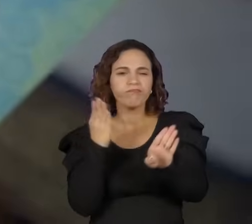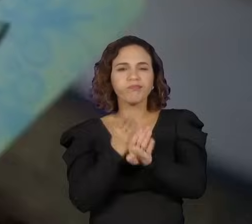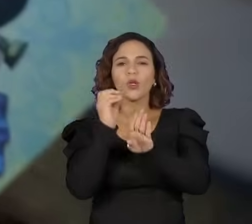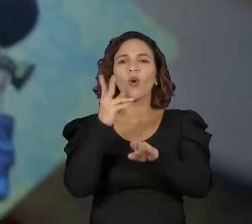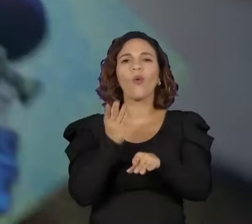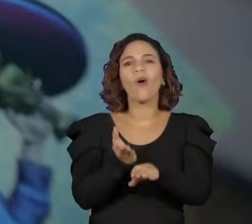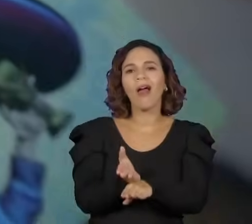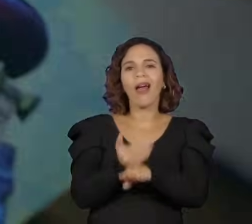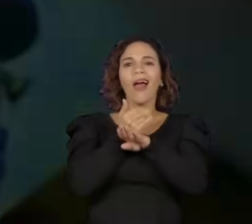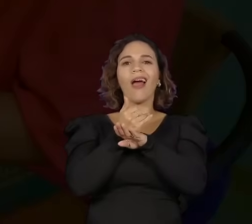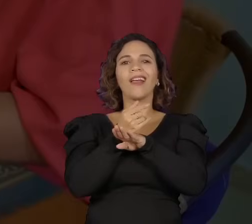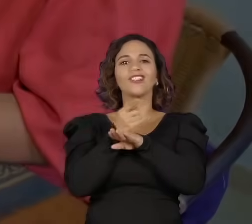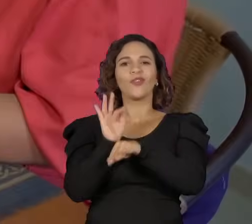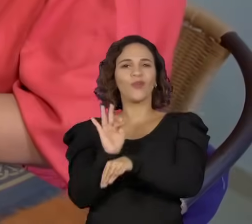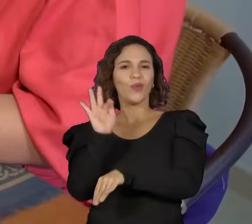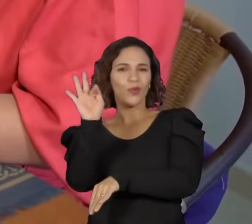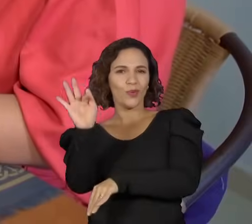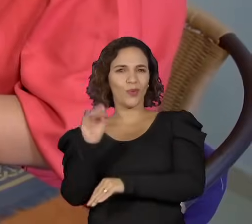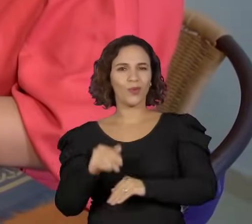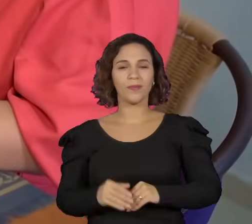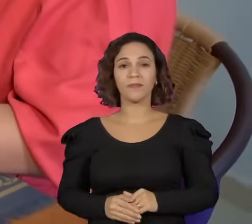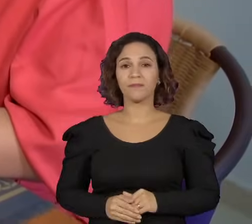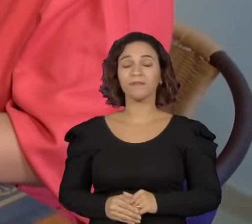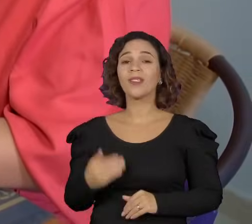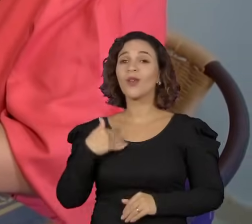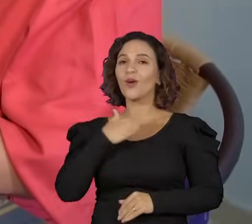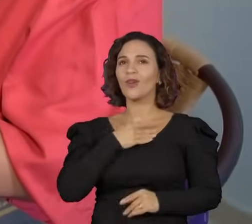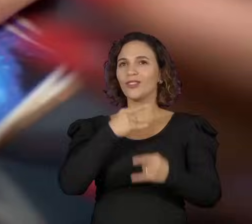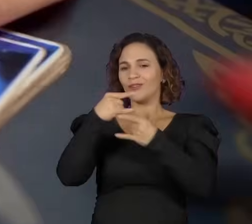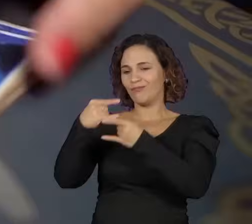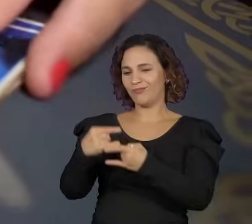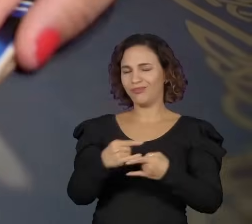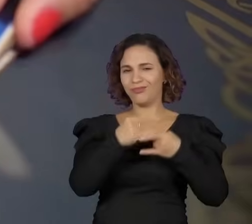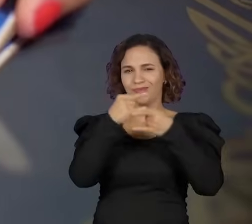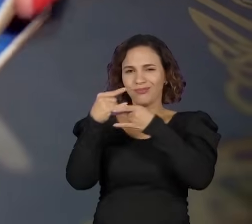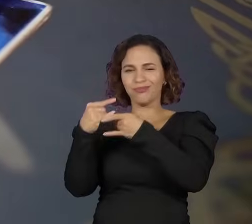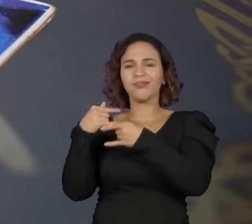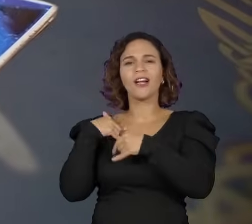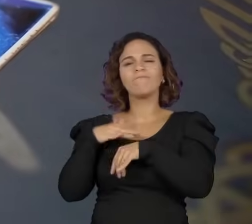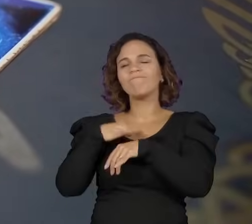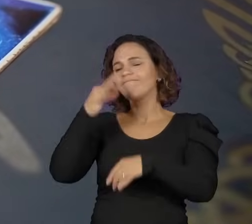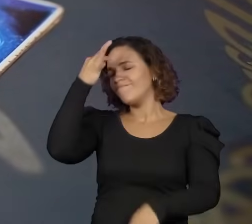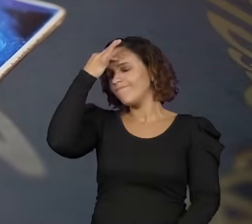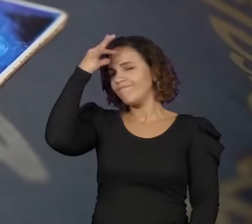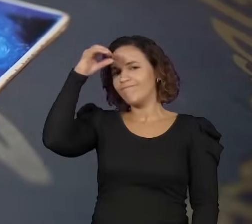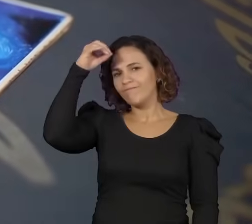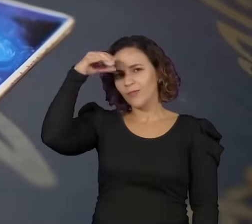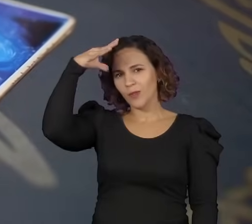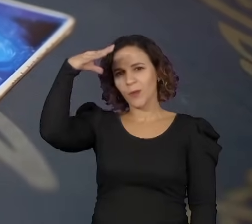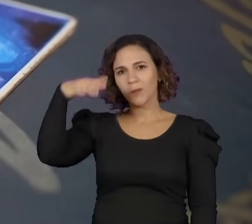antecipação de informações futuras. Tipo chamada de vídeo, eu gosto de conversar com o oráculo.